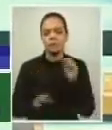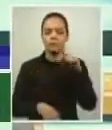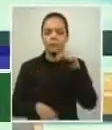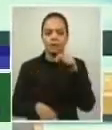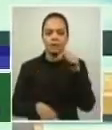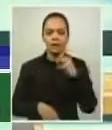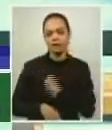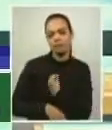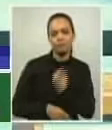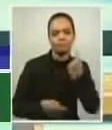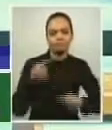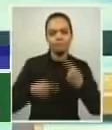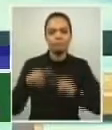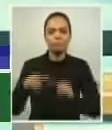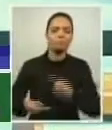político